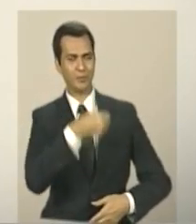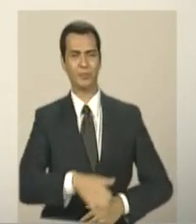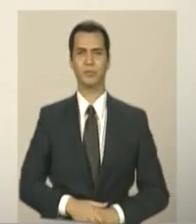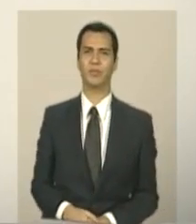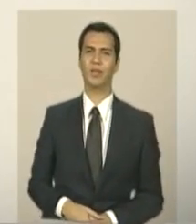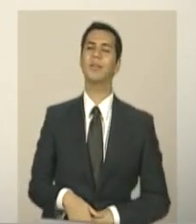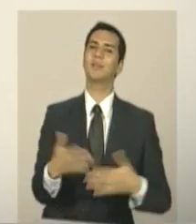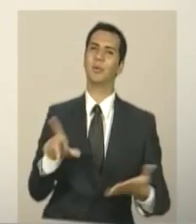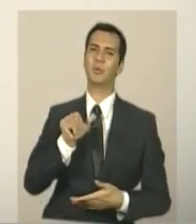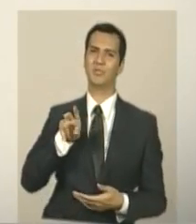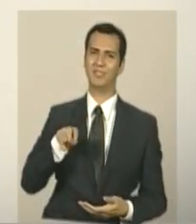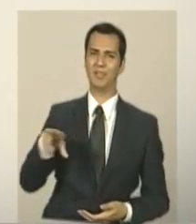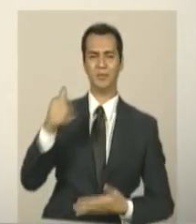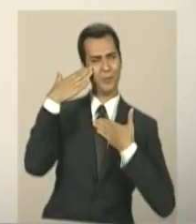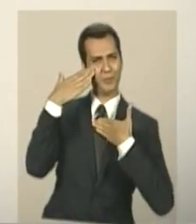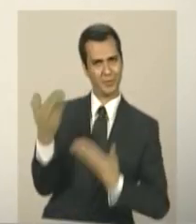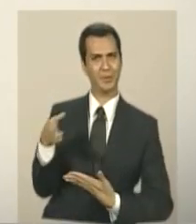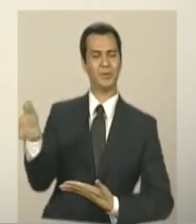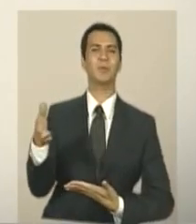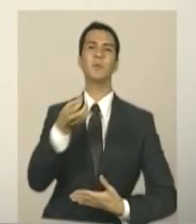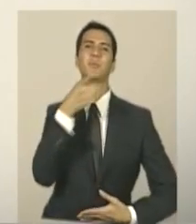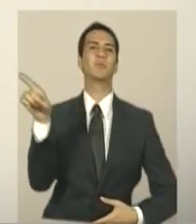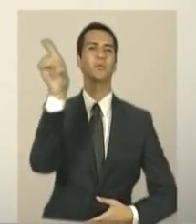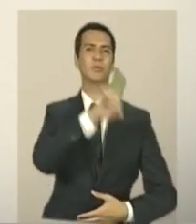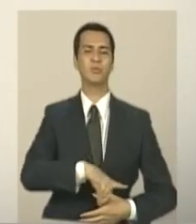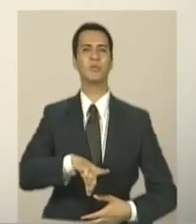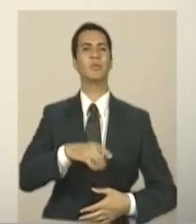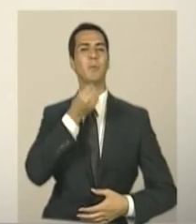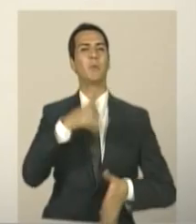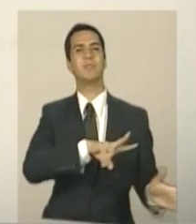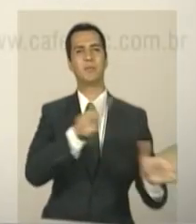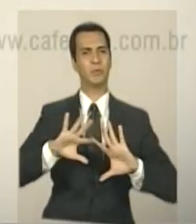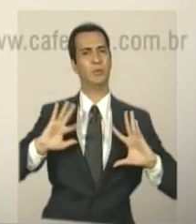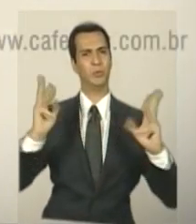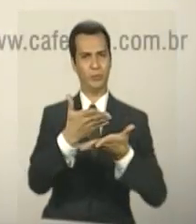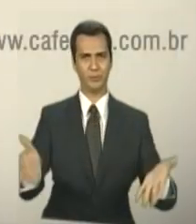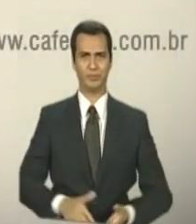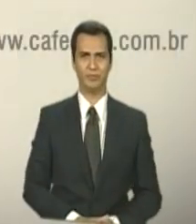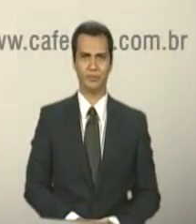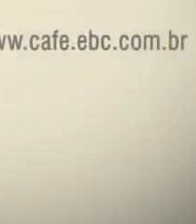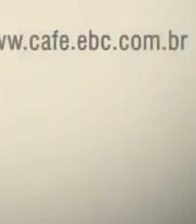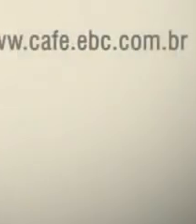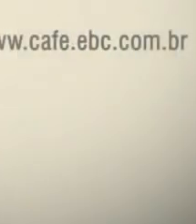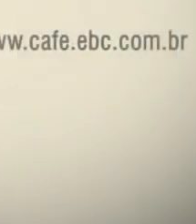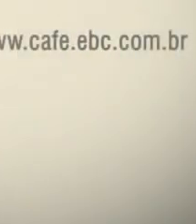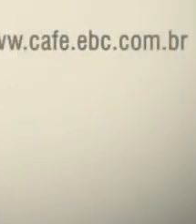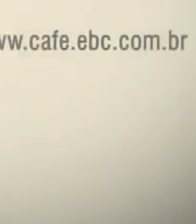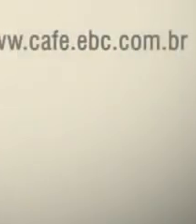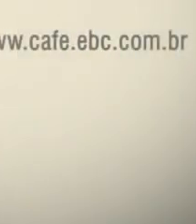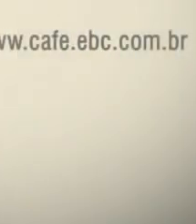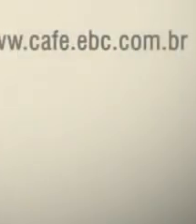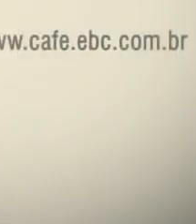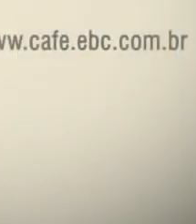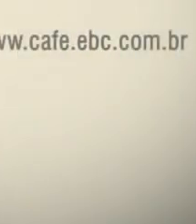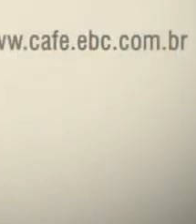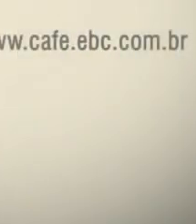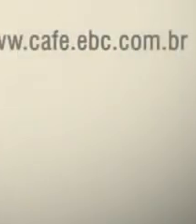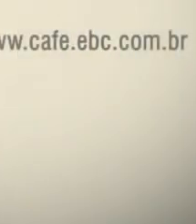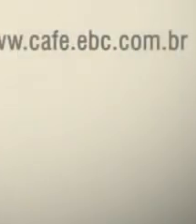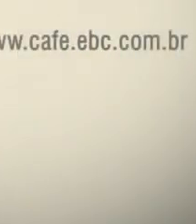olha Luciano Eu é que te agradeço um bom dia e uma boa semana para todos você que nos ouve pode acessar este programa na